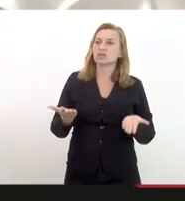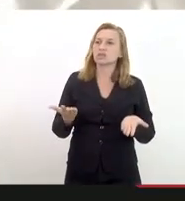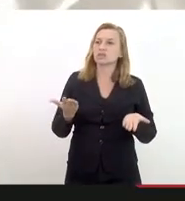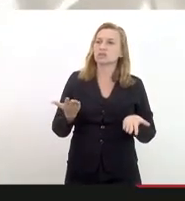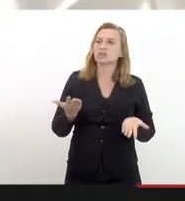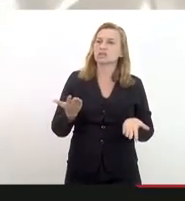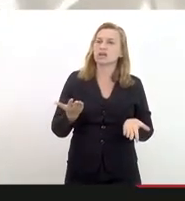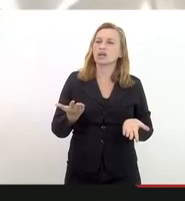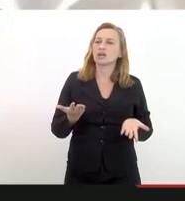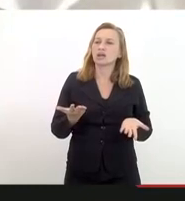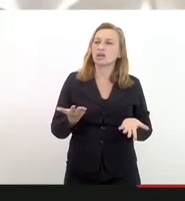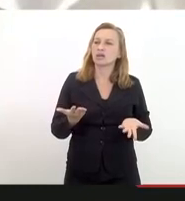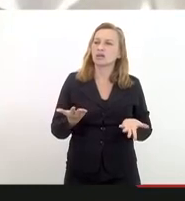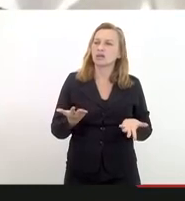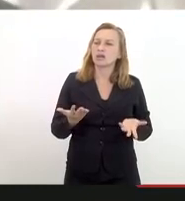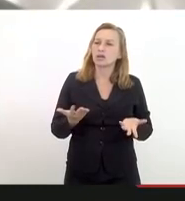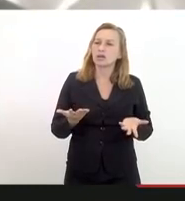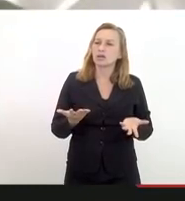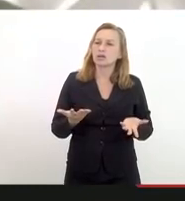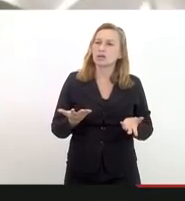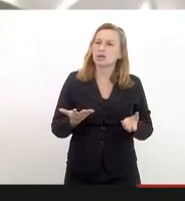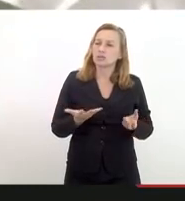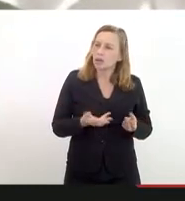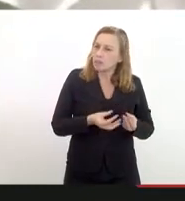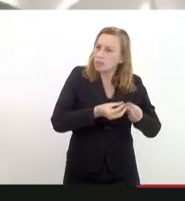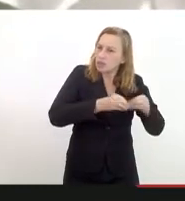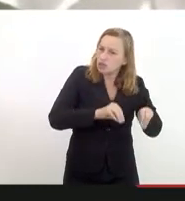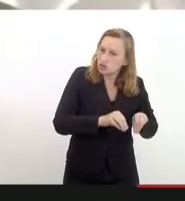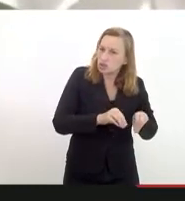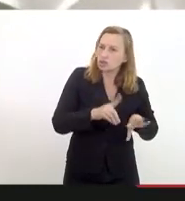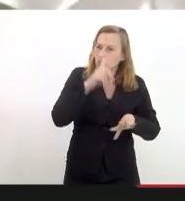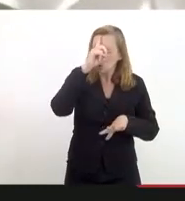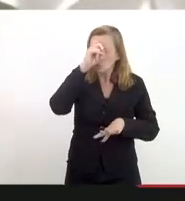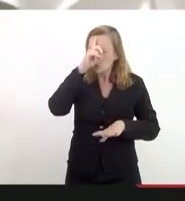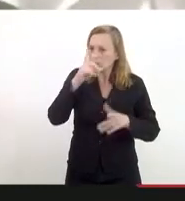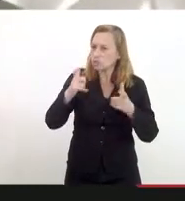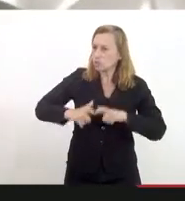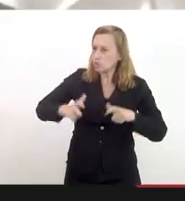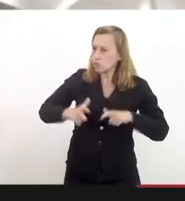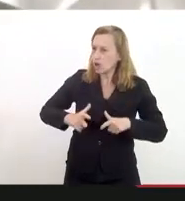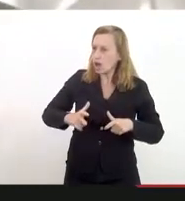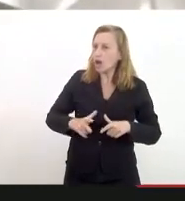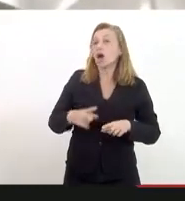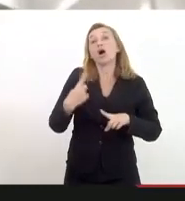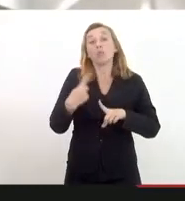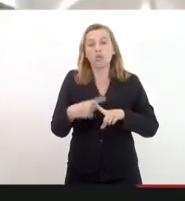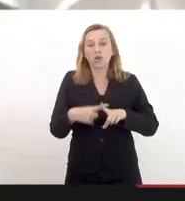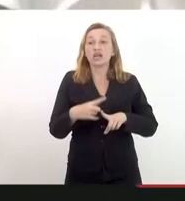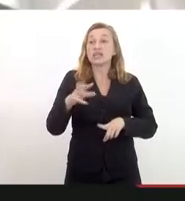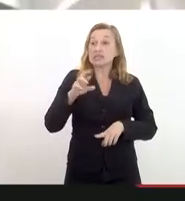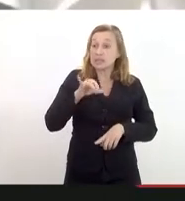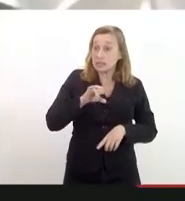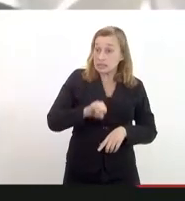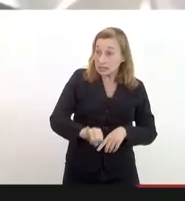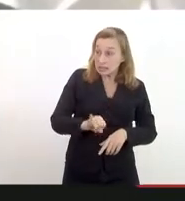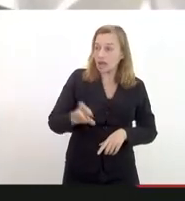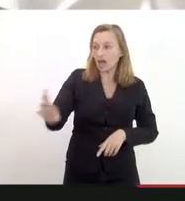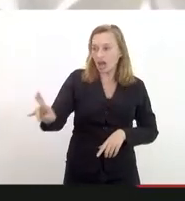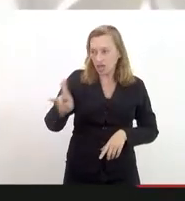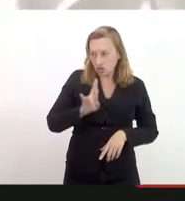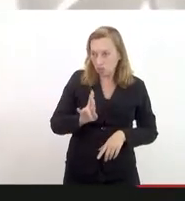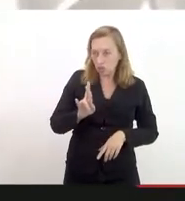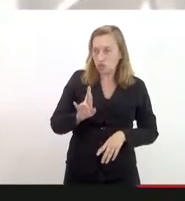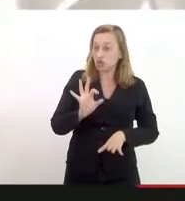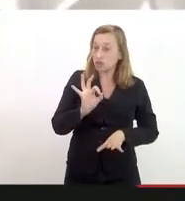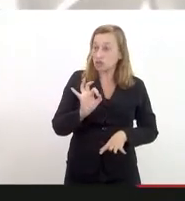inviabilizando a efetivação do Hospital Santa Maria? Porque se essa for a resposta, dependendo da sua